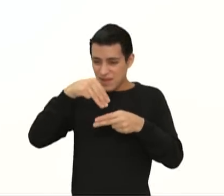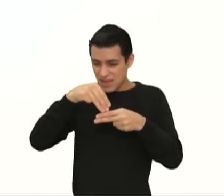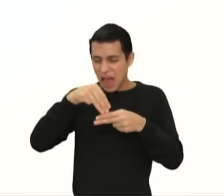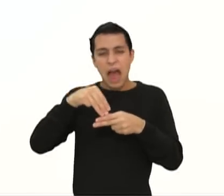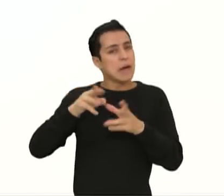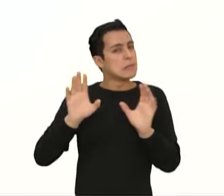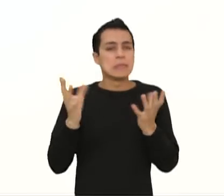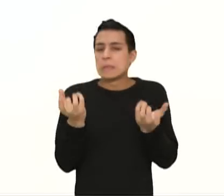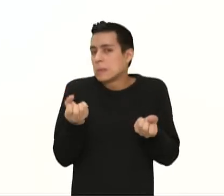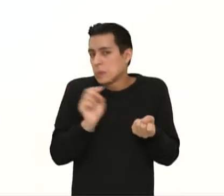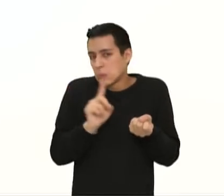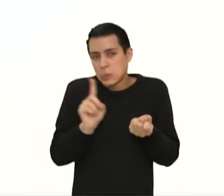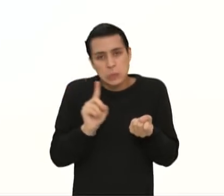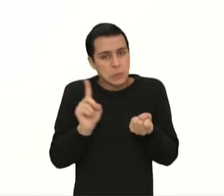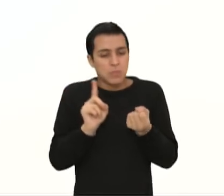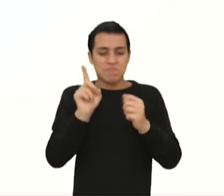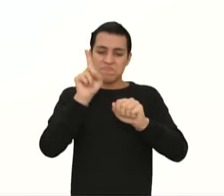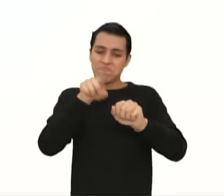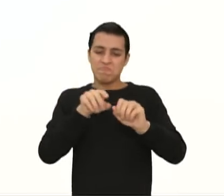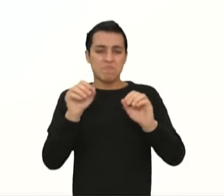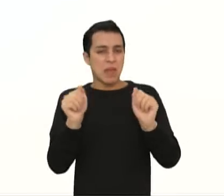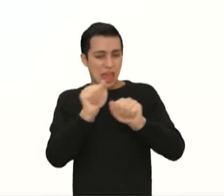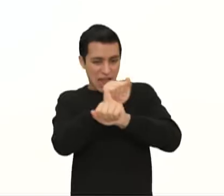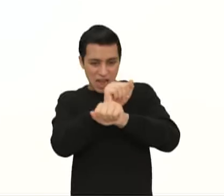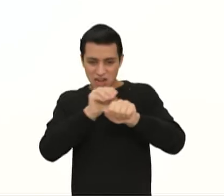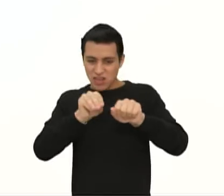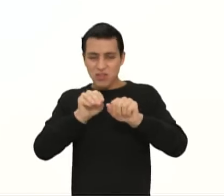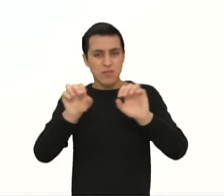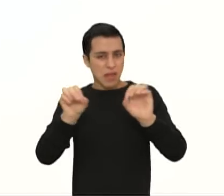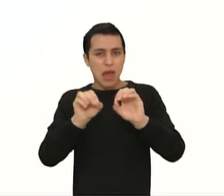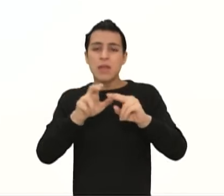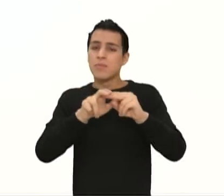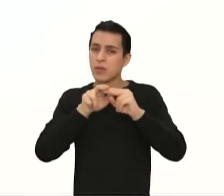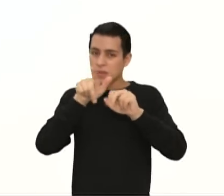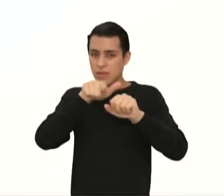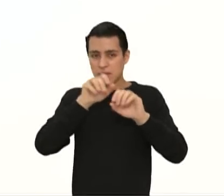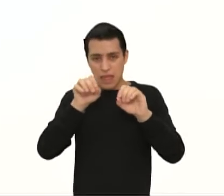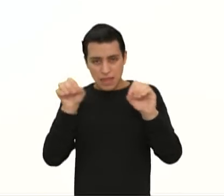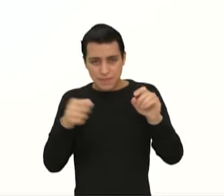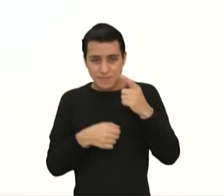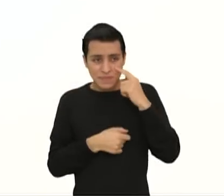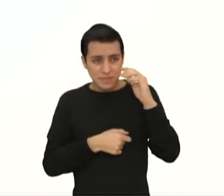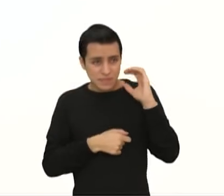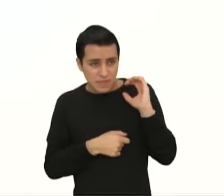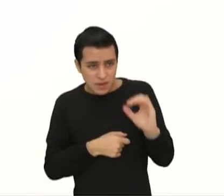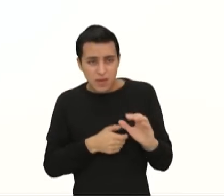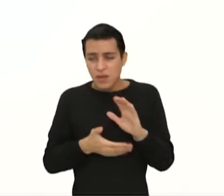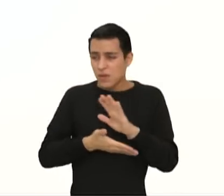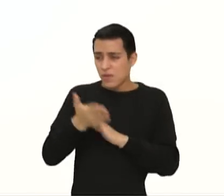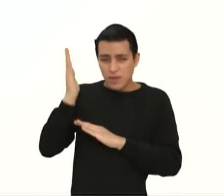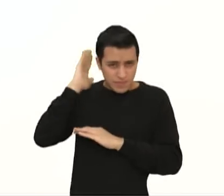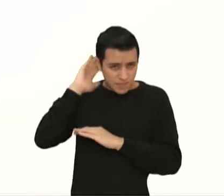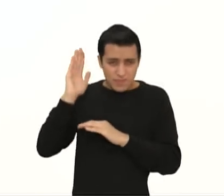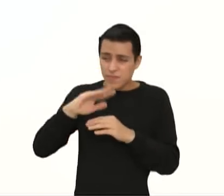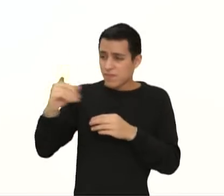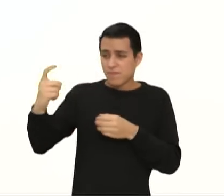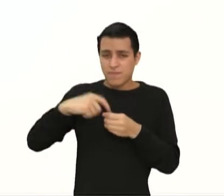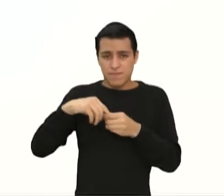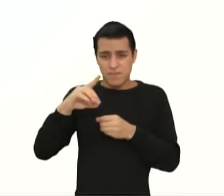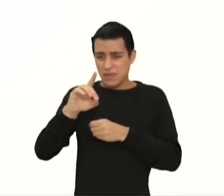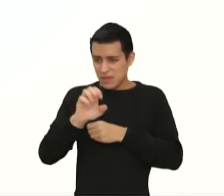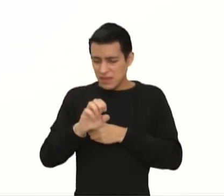Maringá não admitiu o artigo a, por isso não ocorre a crase. Letra C. Fui a Belém. Voltei